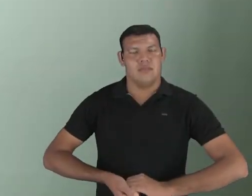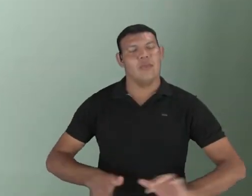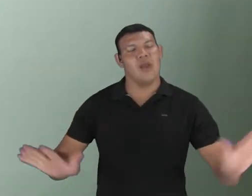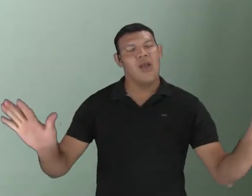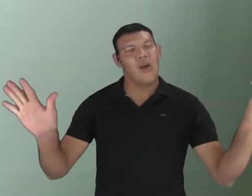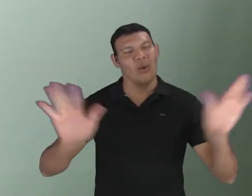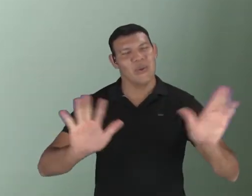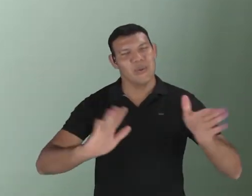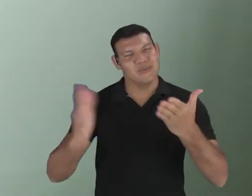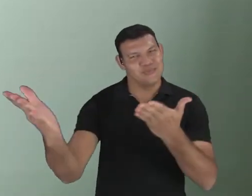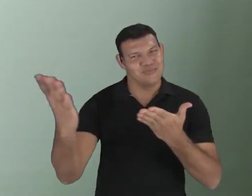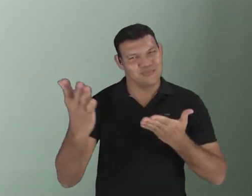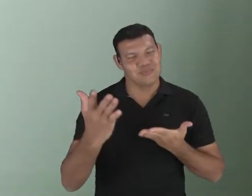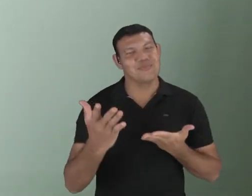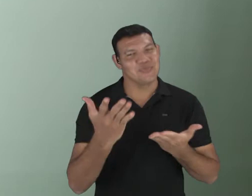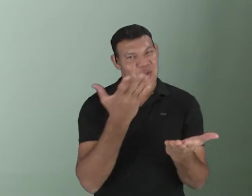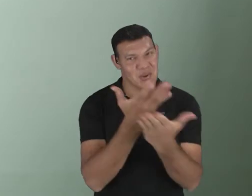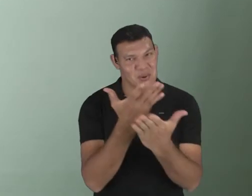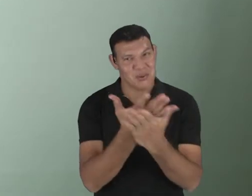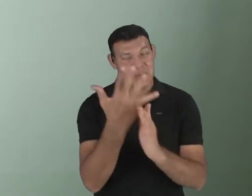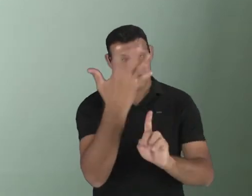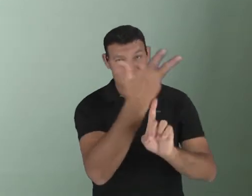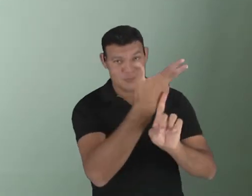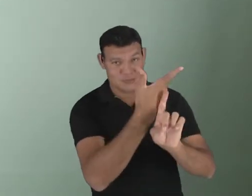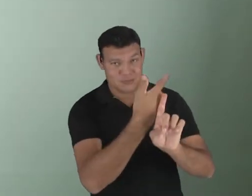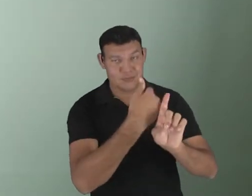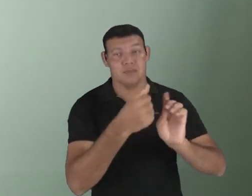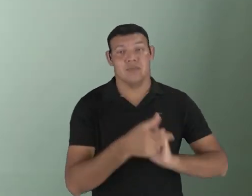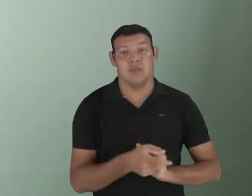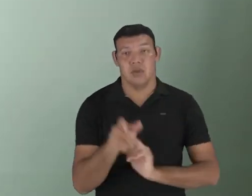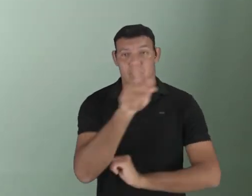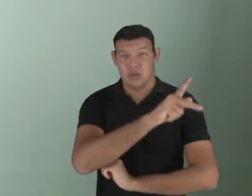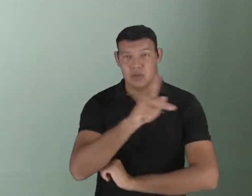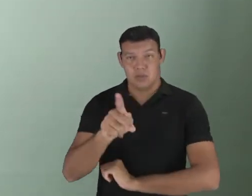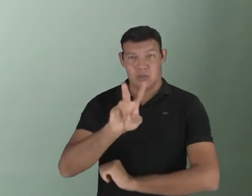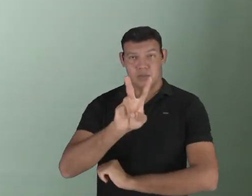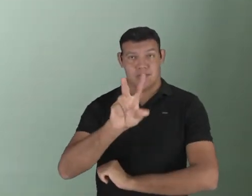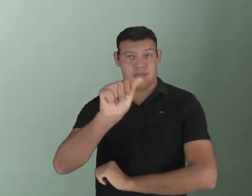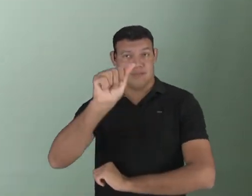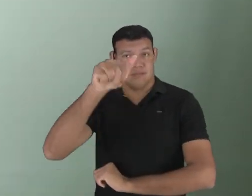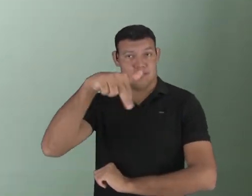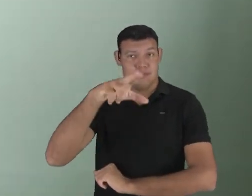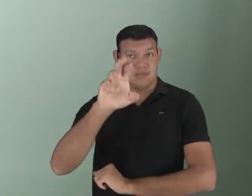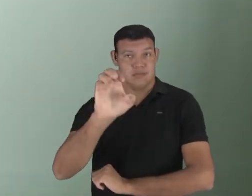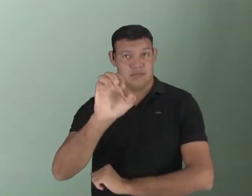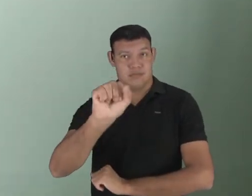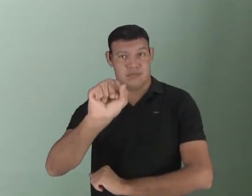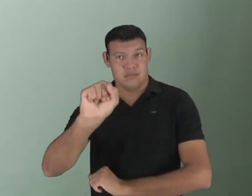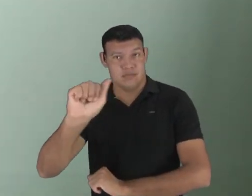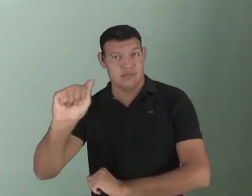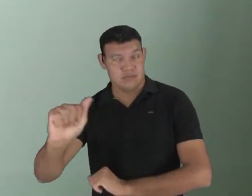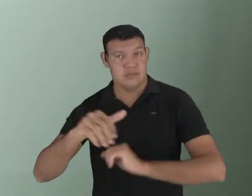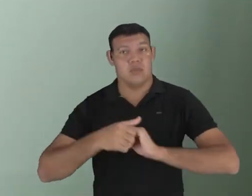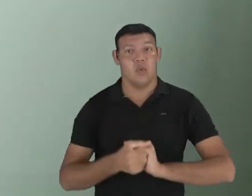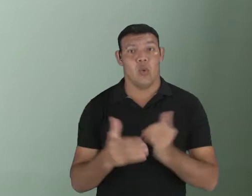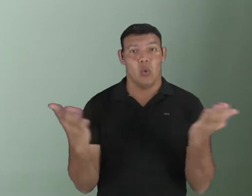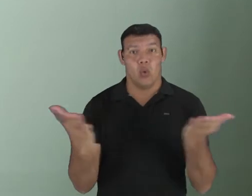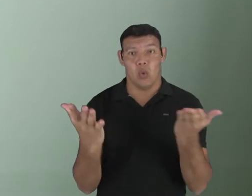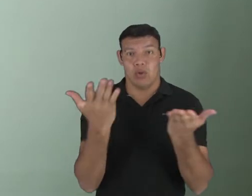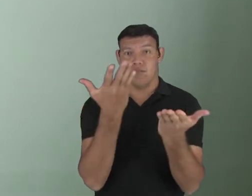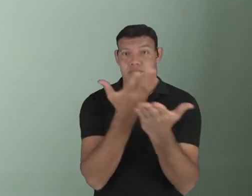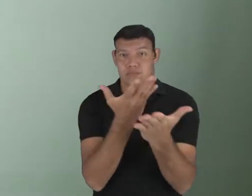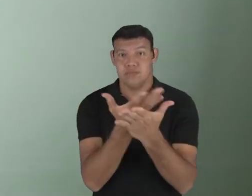Olá, seja bem-vindo a mais uma aula de arte. Eu sou a professora Vanessa e hoje nós vamos estudar sobre